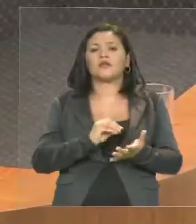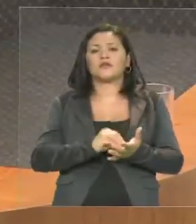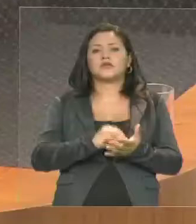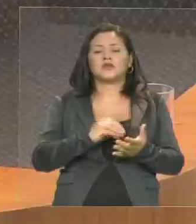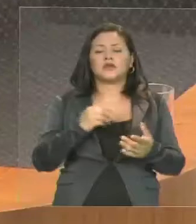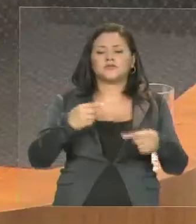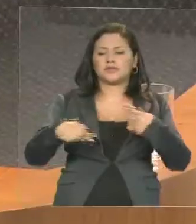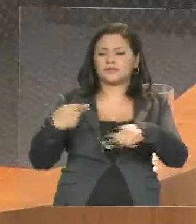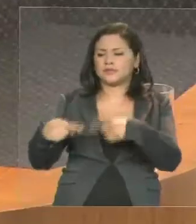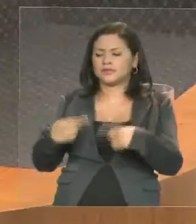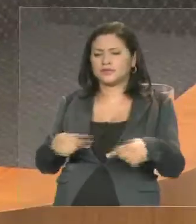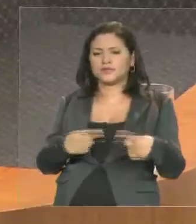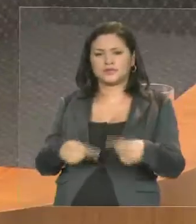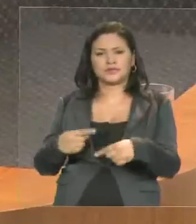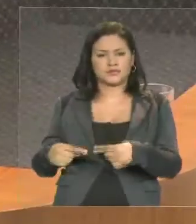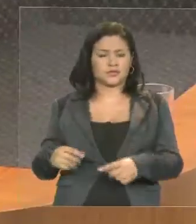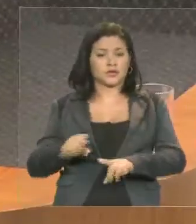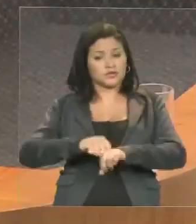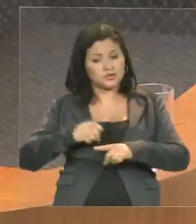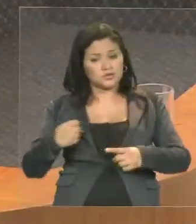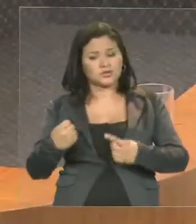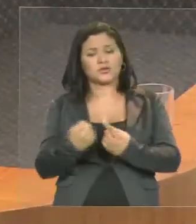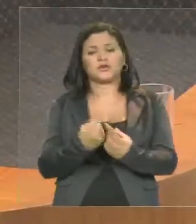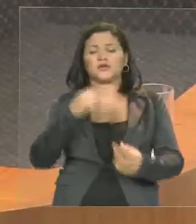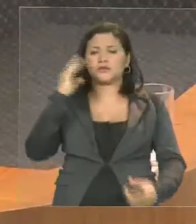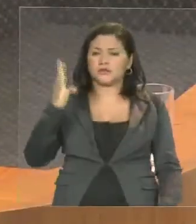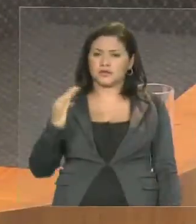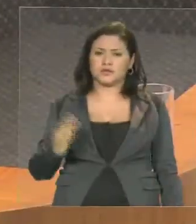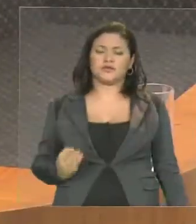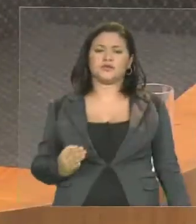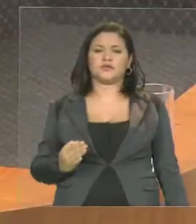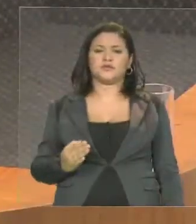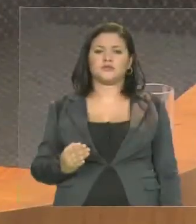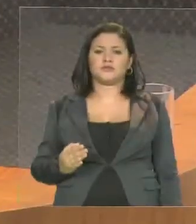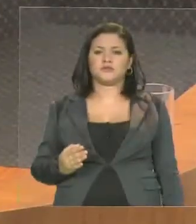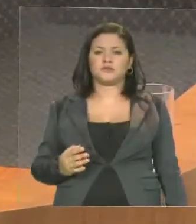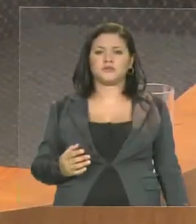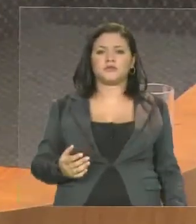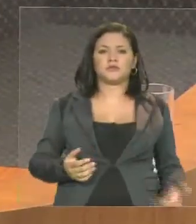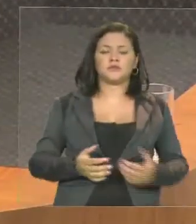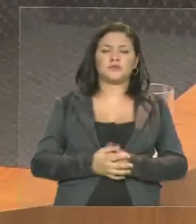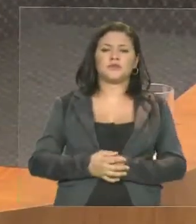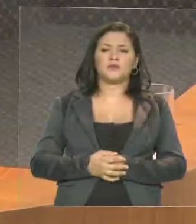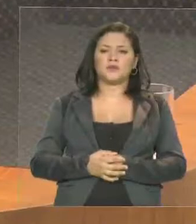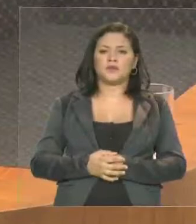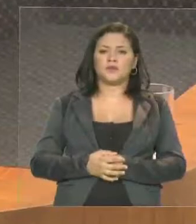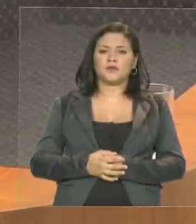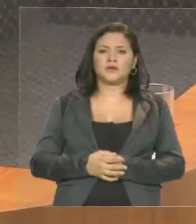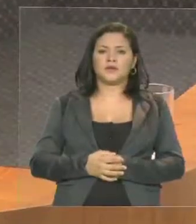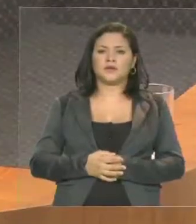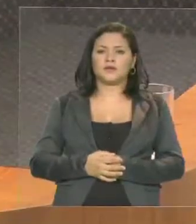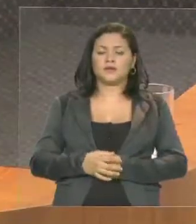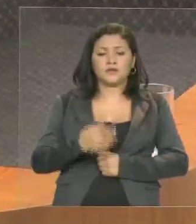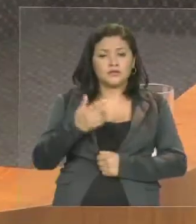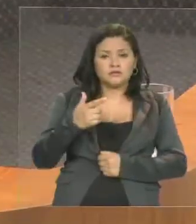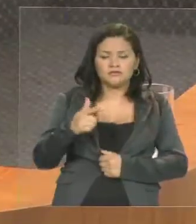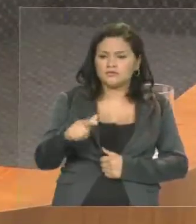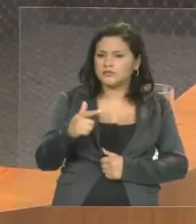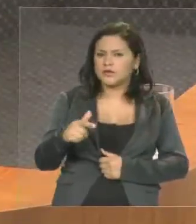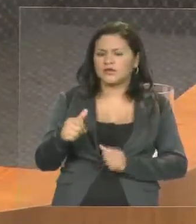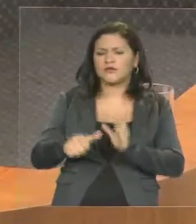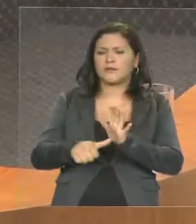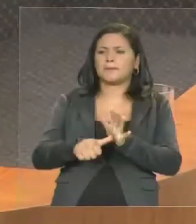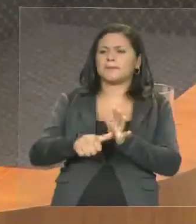sociedade brasileira. Isso não foi discutido pela chapa que ele foi eleito, pela presidenta Dilma, de que fariam reformas tão severas. Até porque